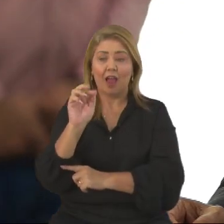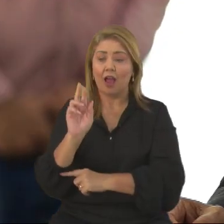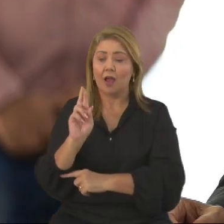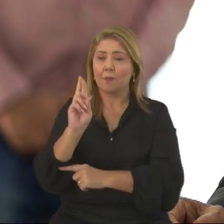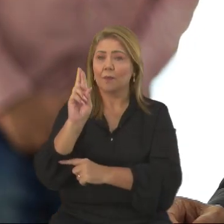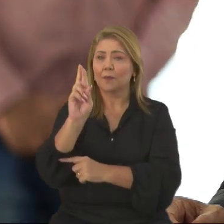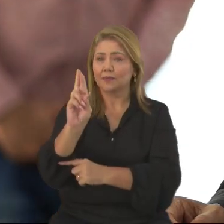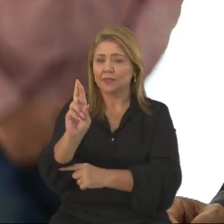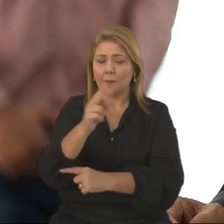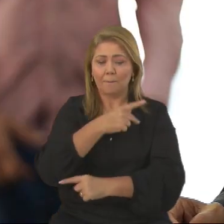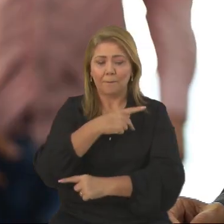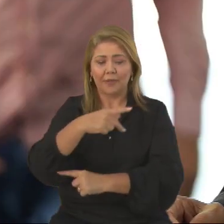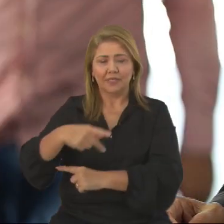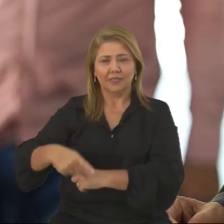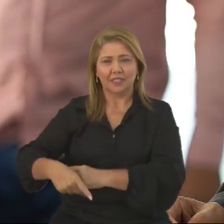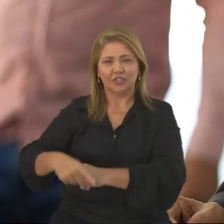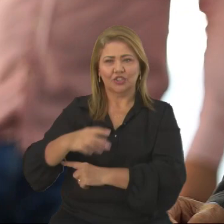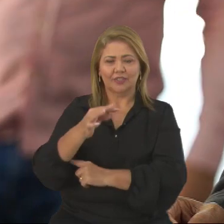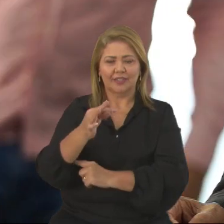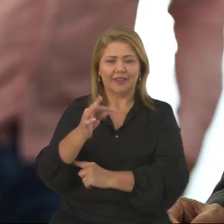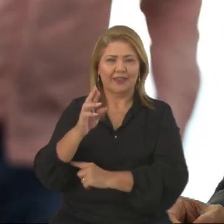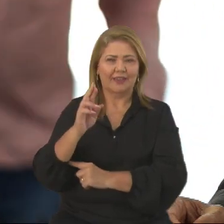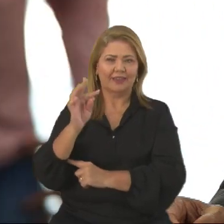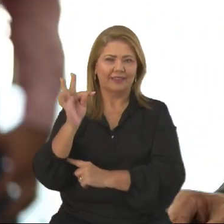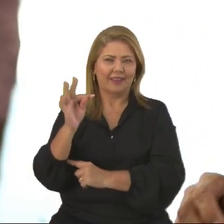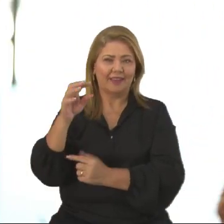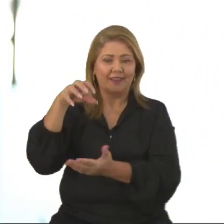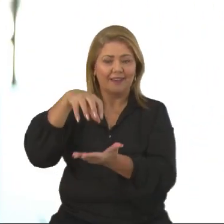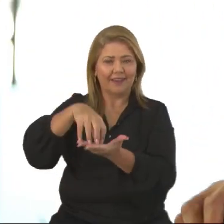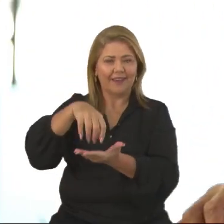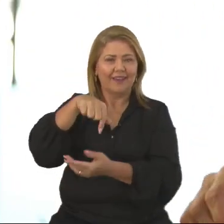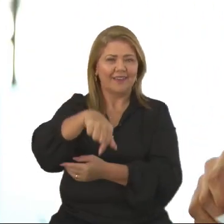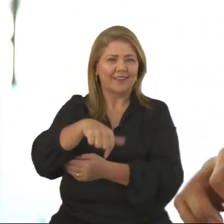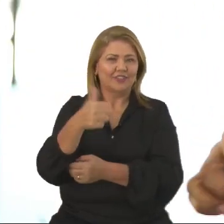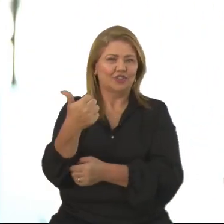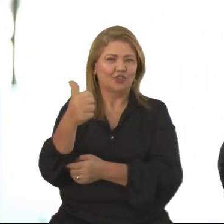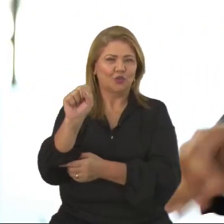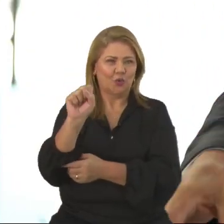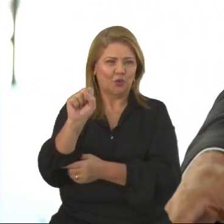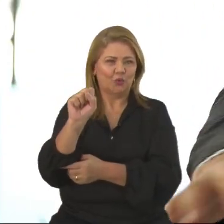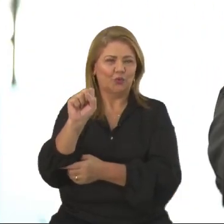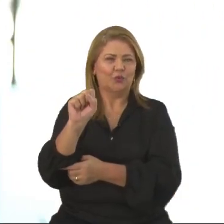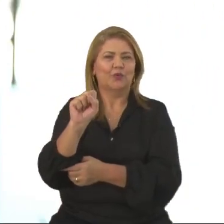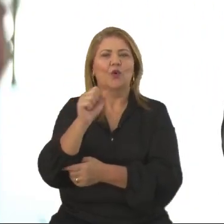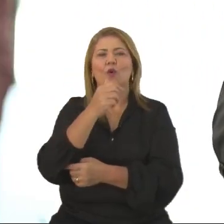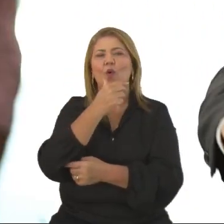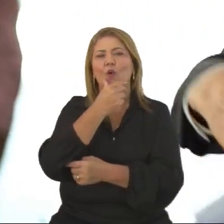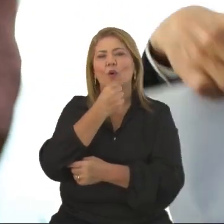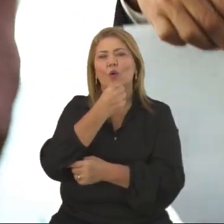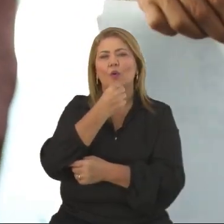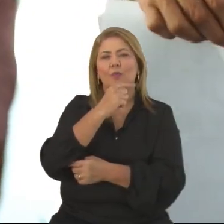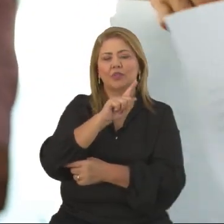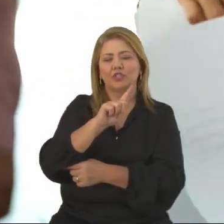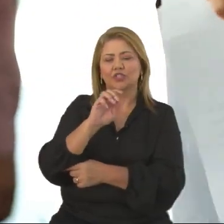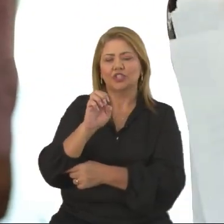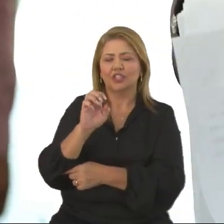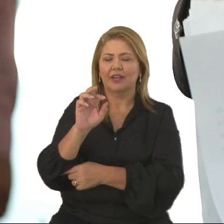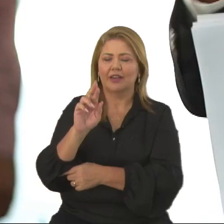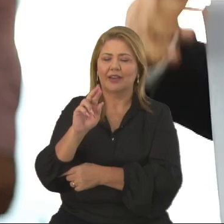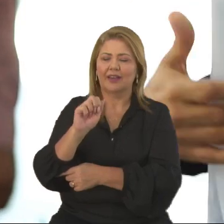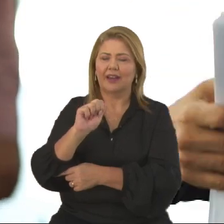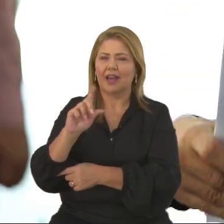representando o presidente do TRT da 18ª Região, Geraldo Rodrigues do Nascimento. A